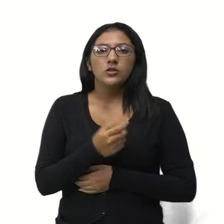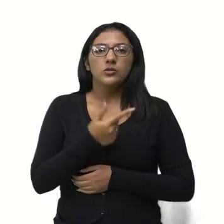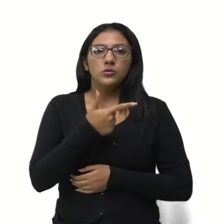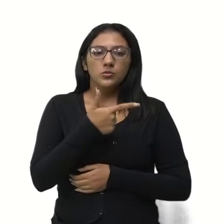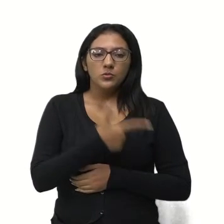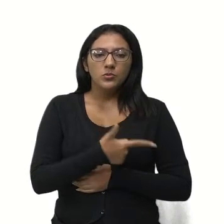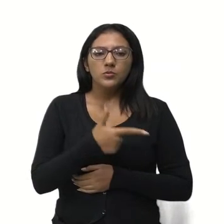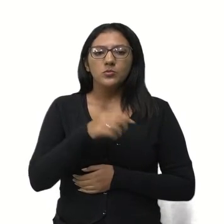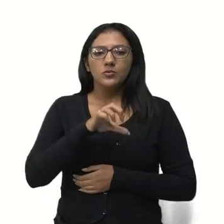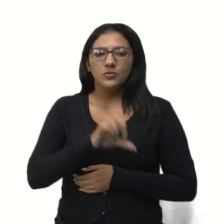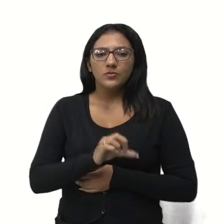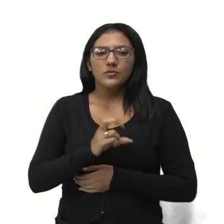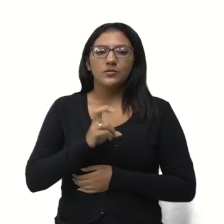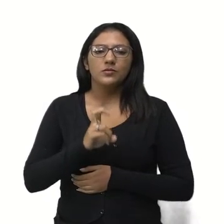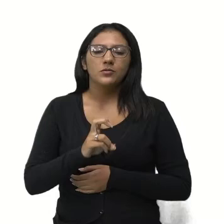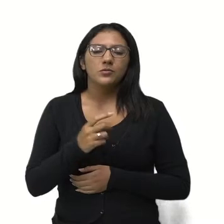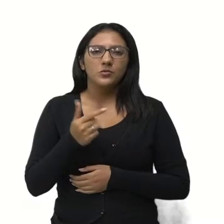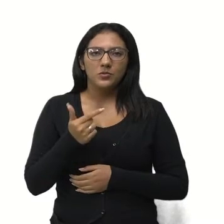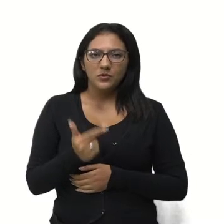2.952, tá?